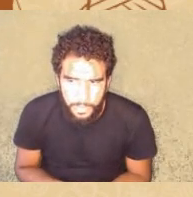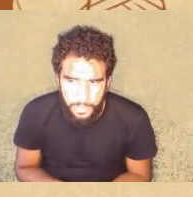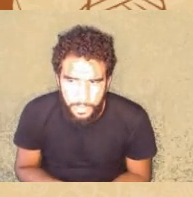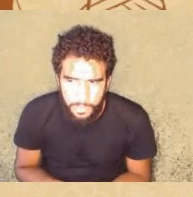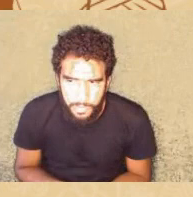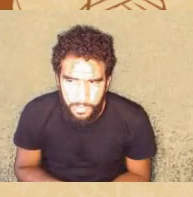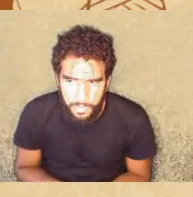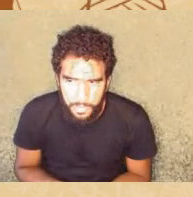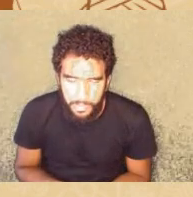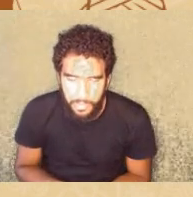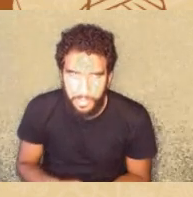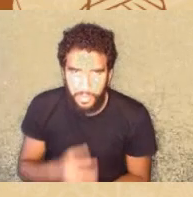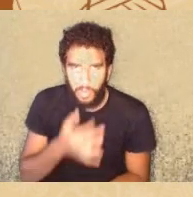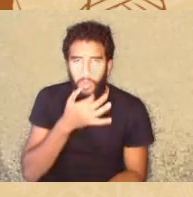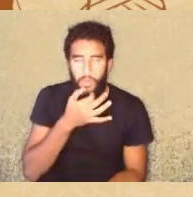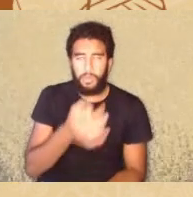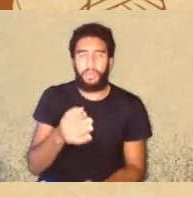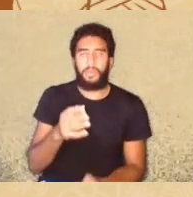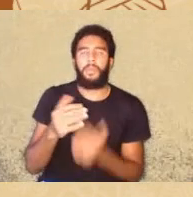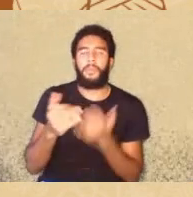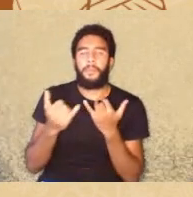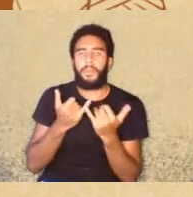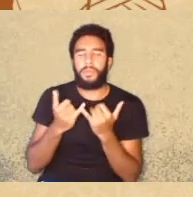César Fernandes sobre a RAPS.